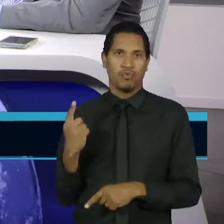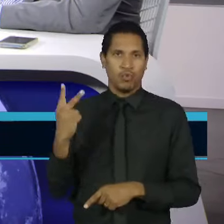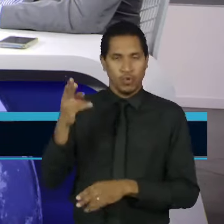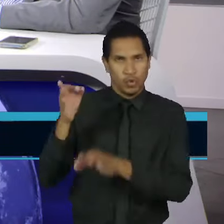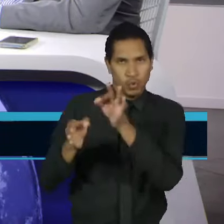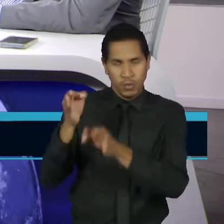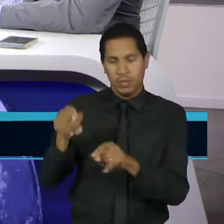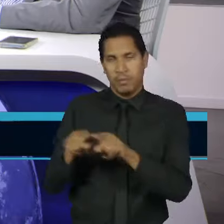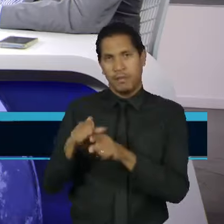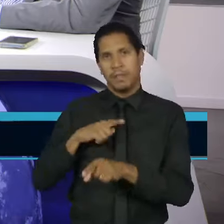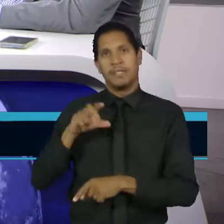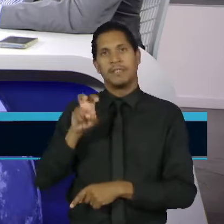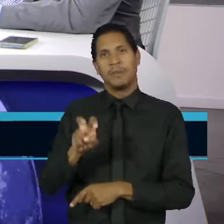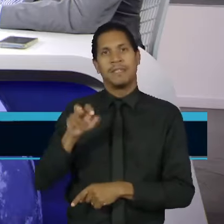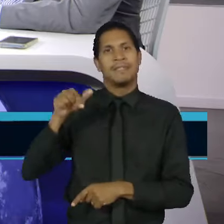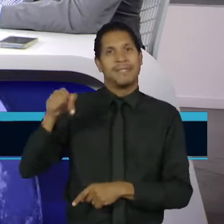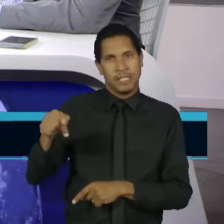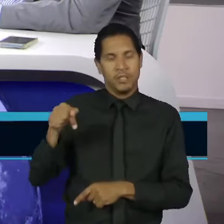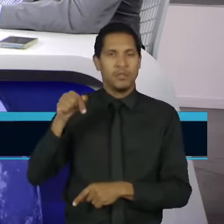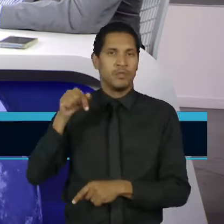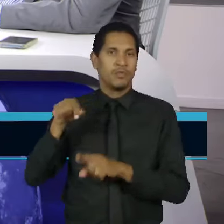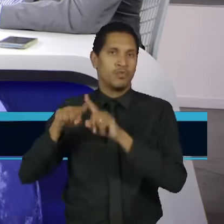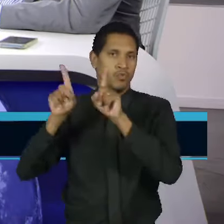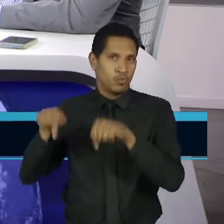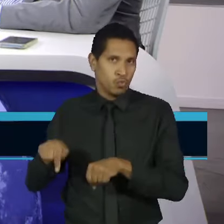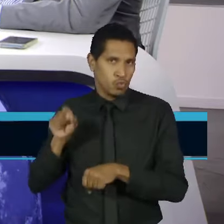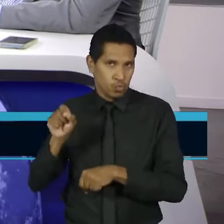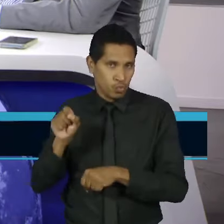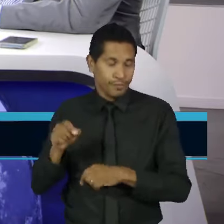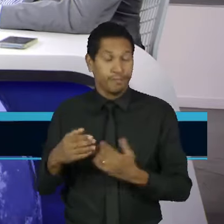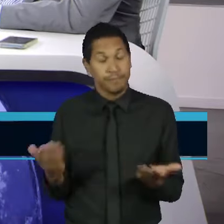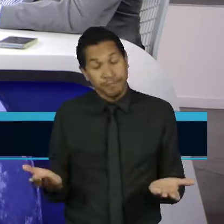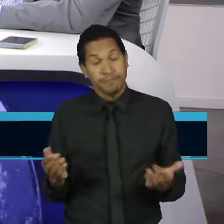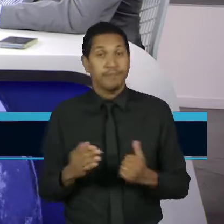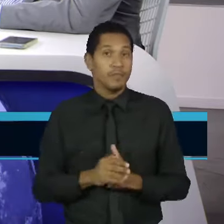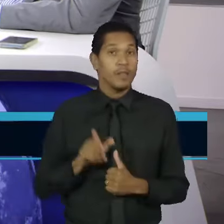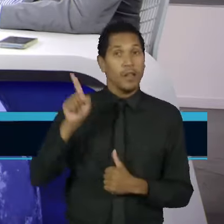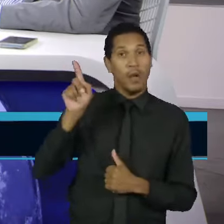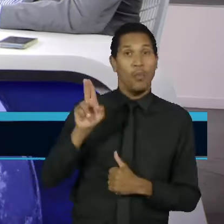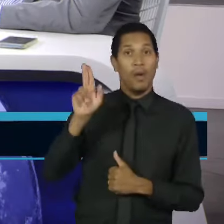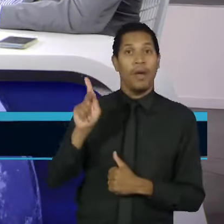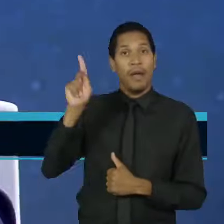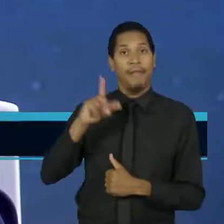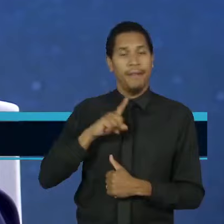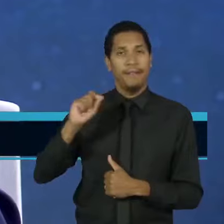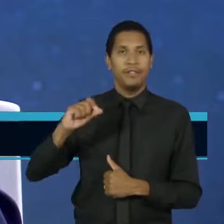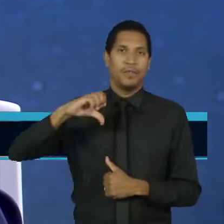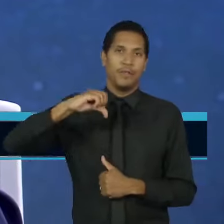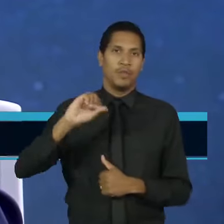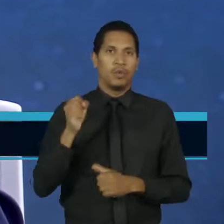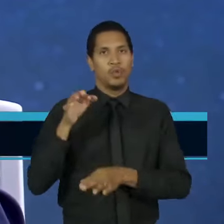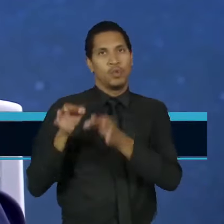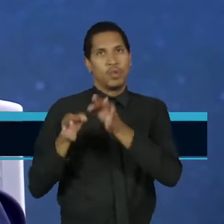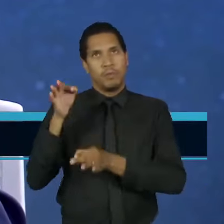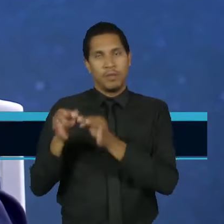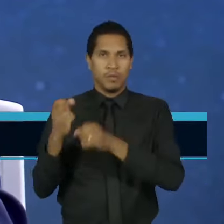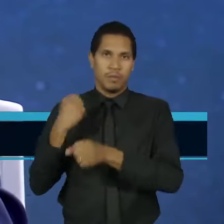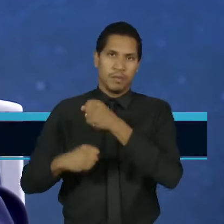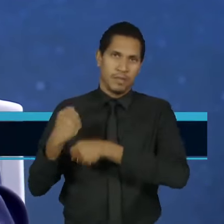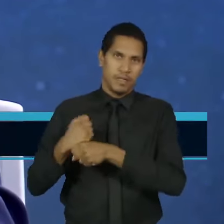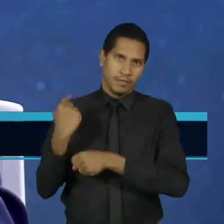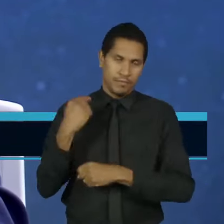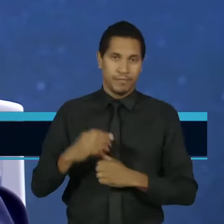e 57 funcionários. Mas, no Reino Unido, foram 98 julgamentos no ano